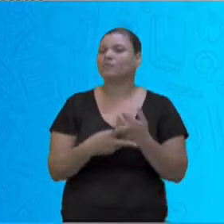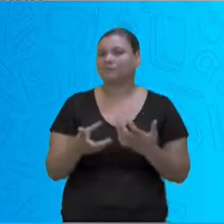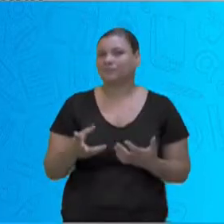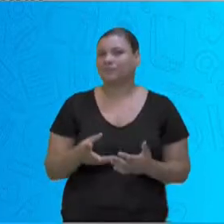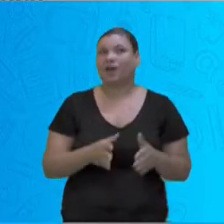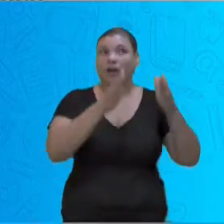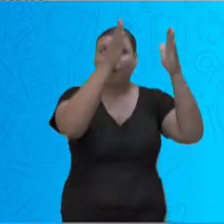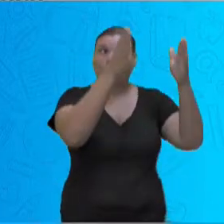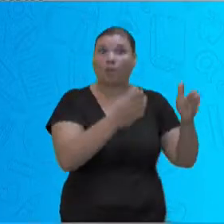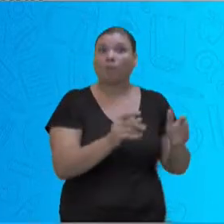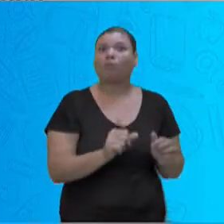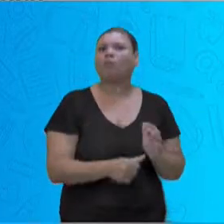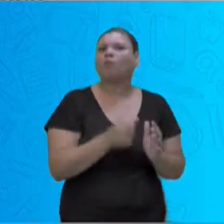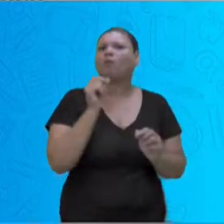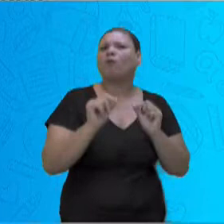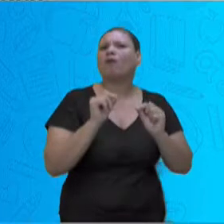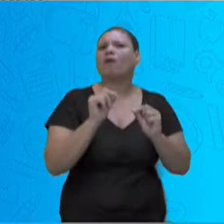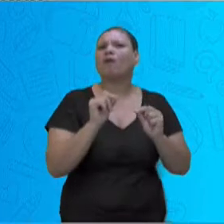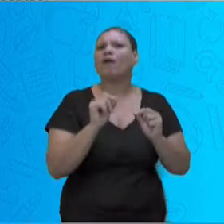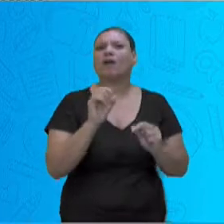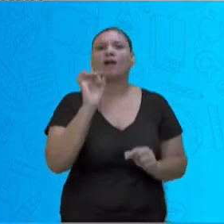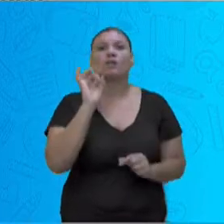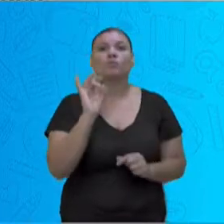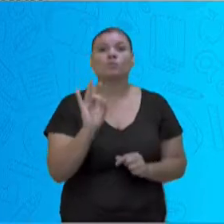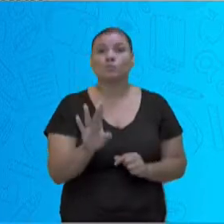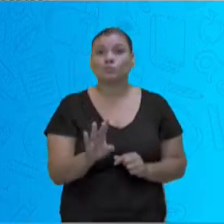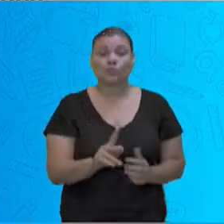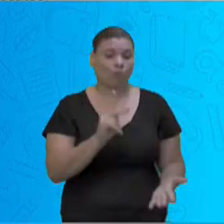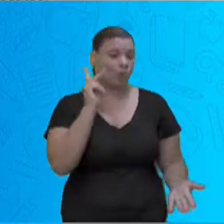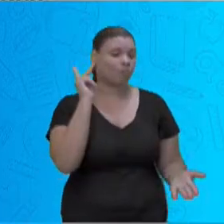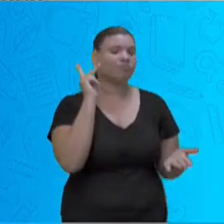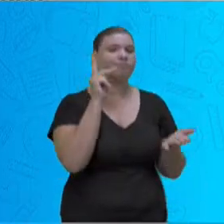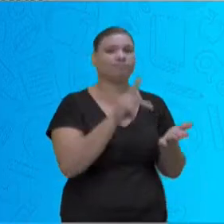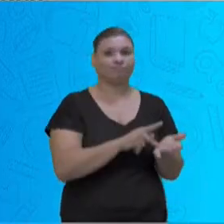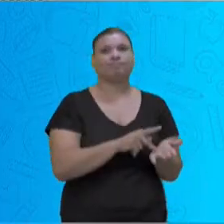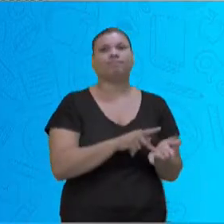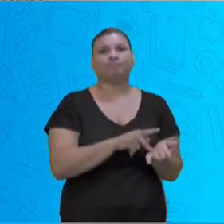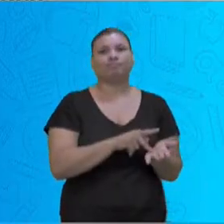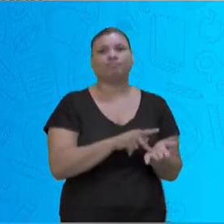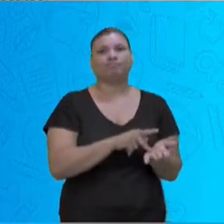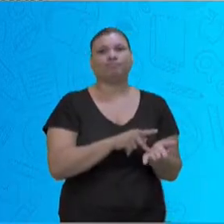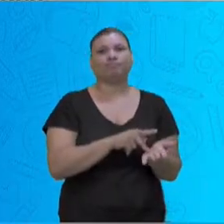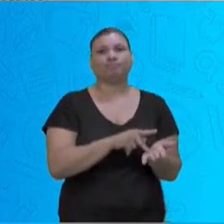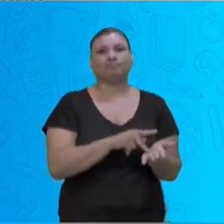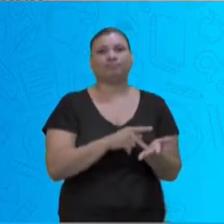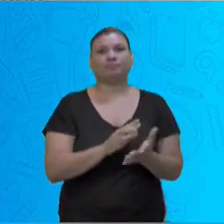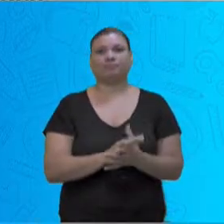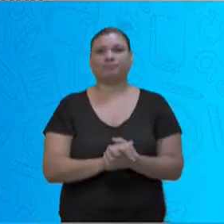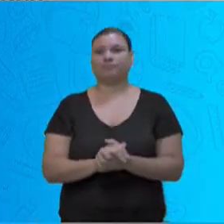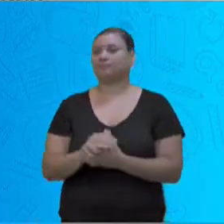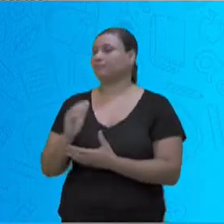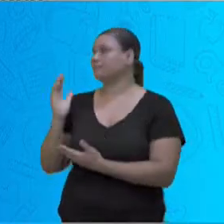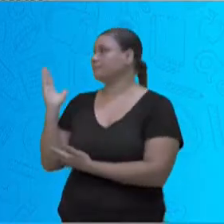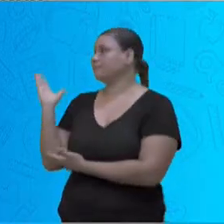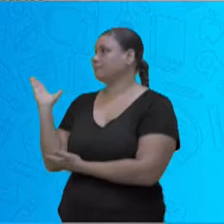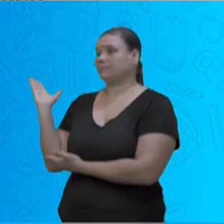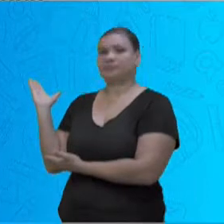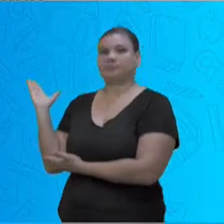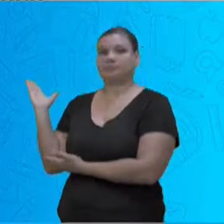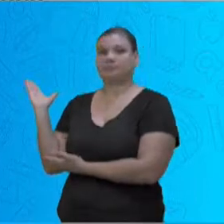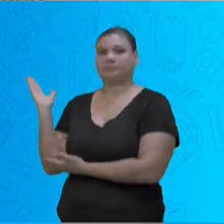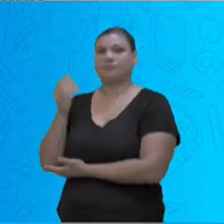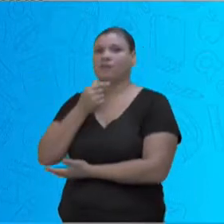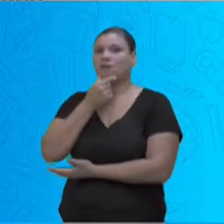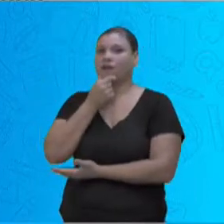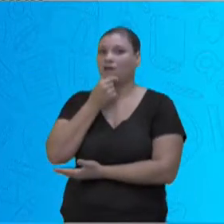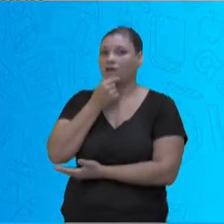Colocam-se todos frente a frente. Pronome pessoal, verbo to be. I am, you